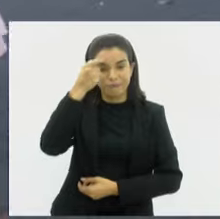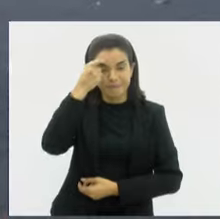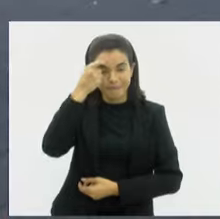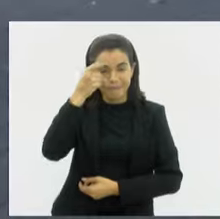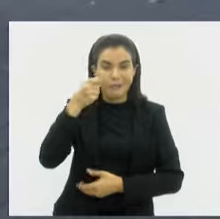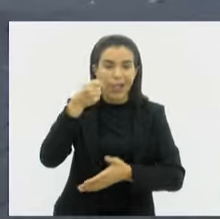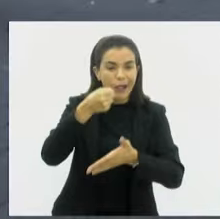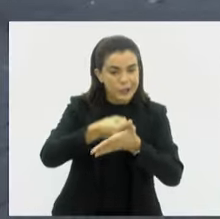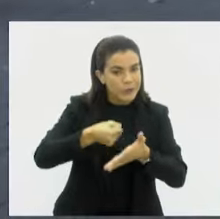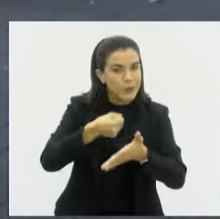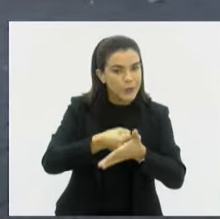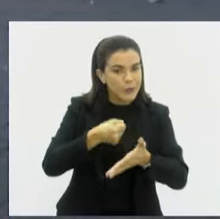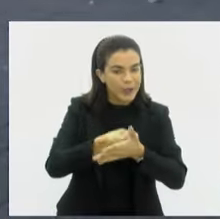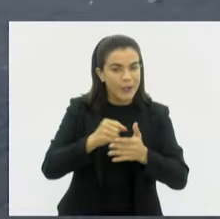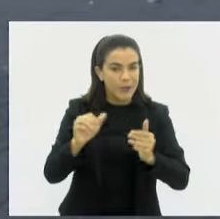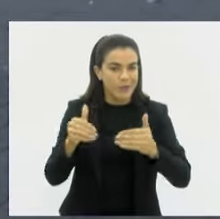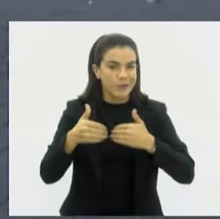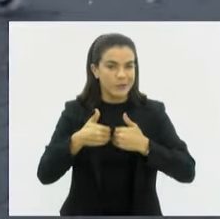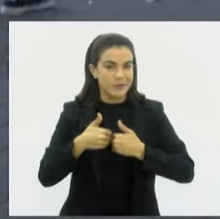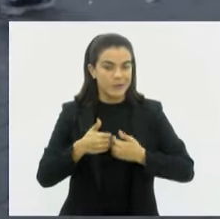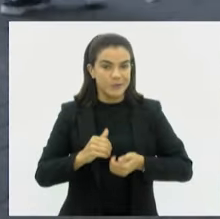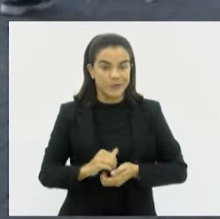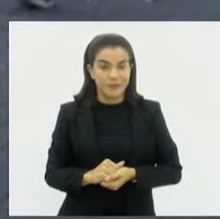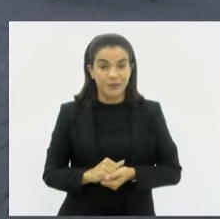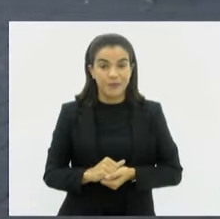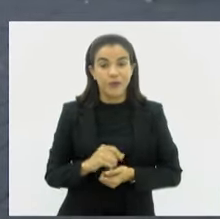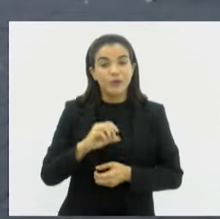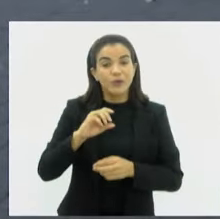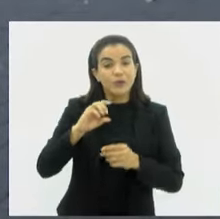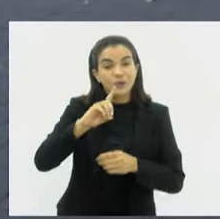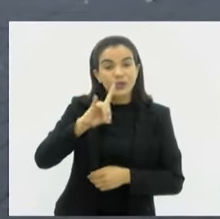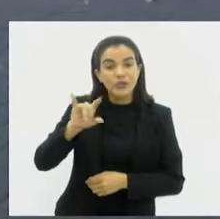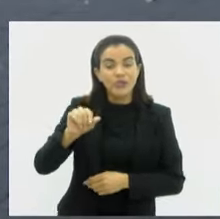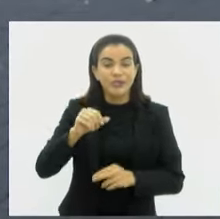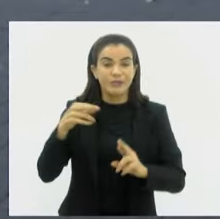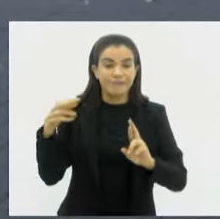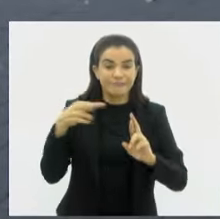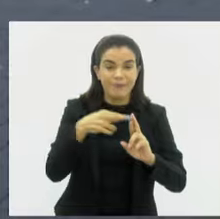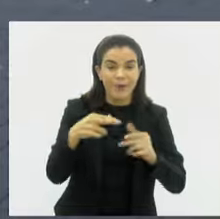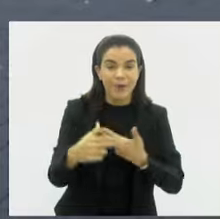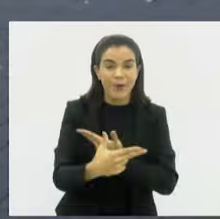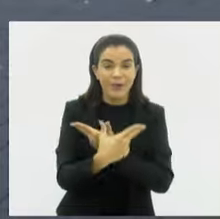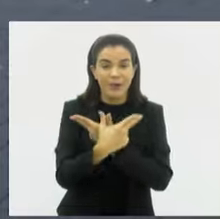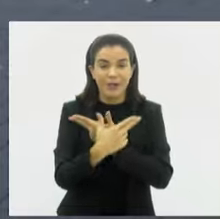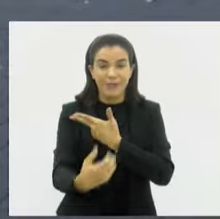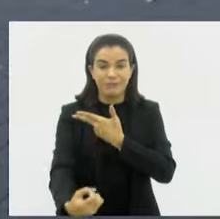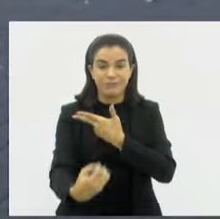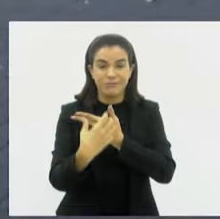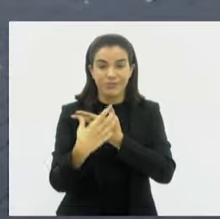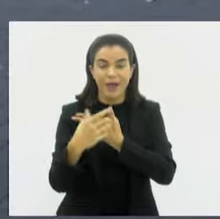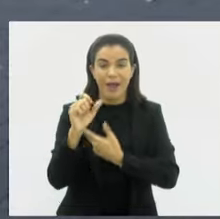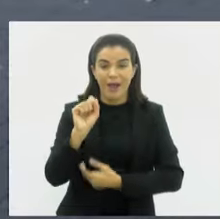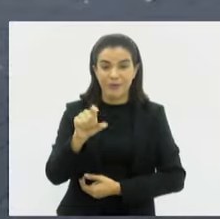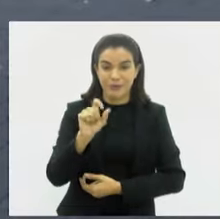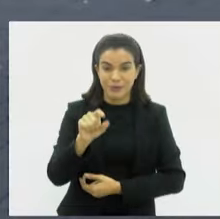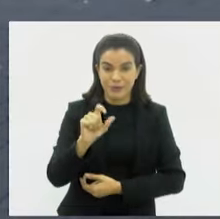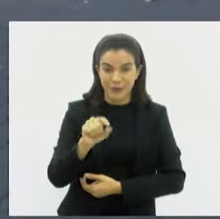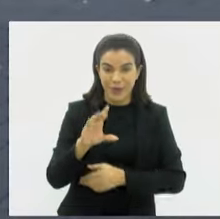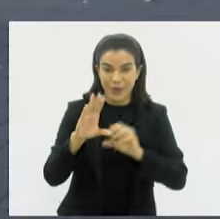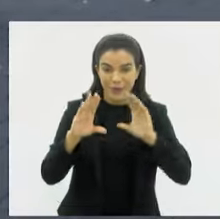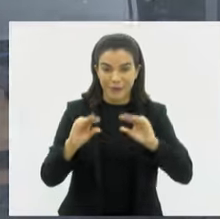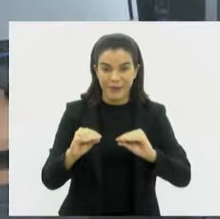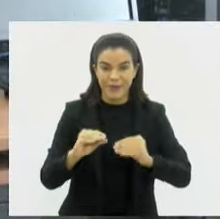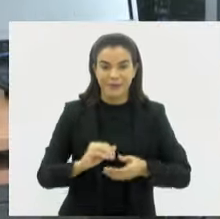de luta. E hoje, numa referência a essa data, o Cristo vai ser iluminado à noite de azul. Eu volto com você,